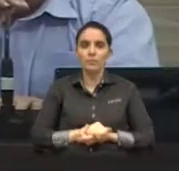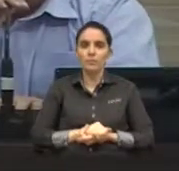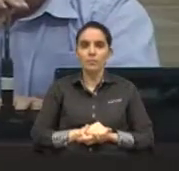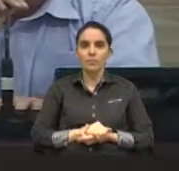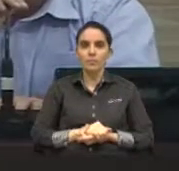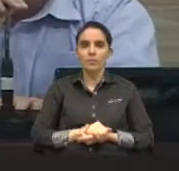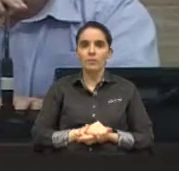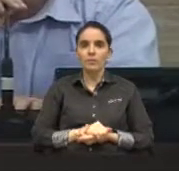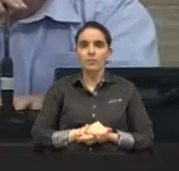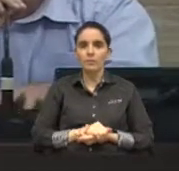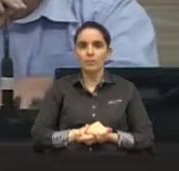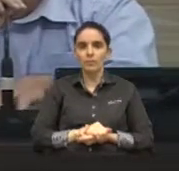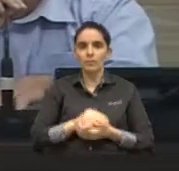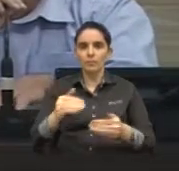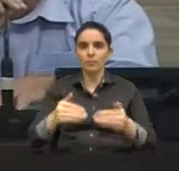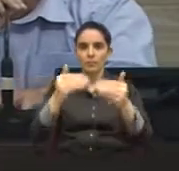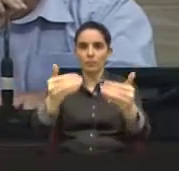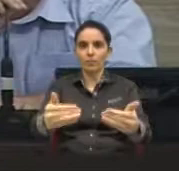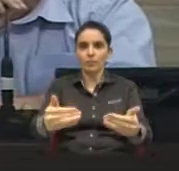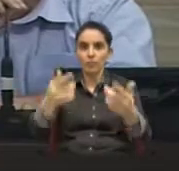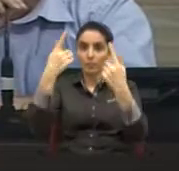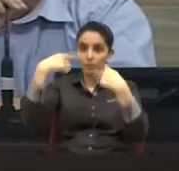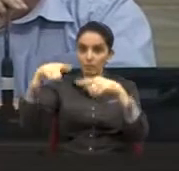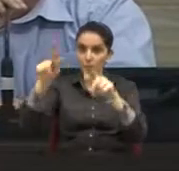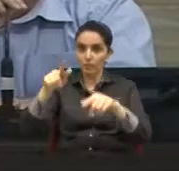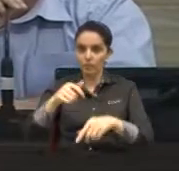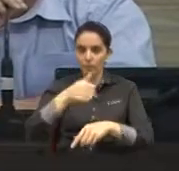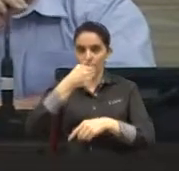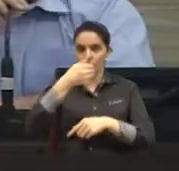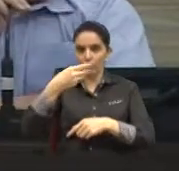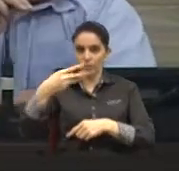A próxima moção. Moção de protesto número